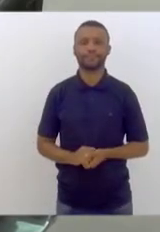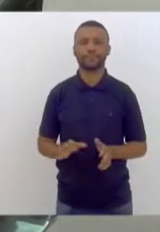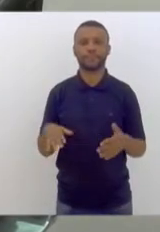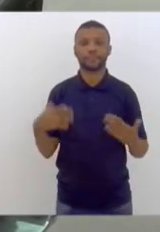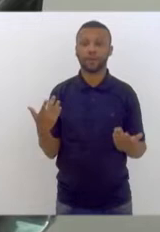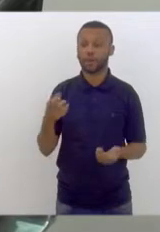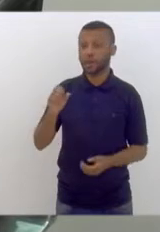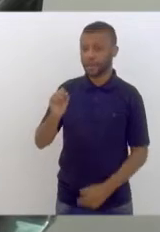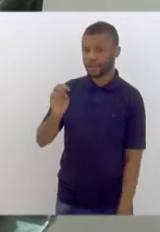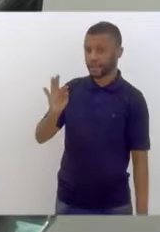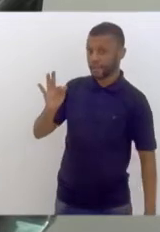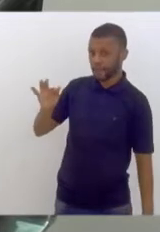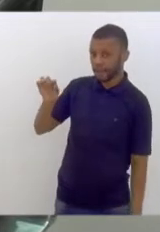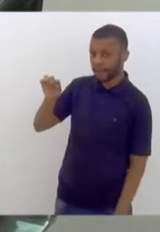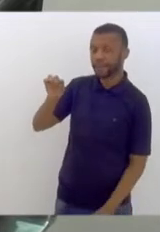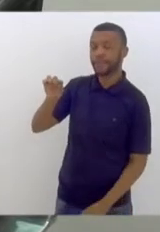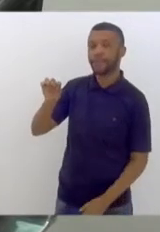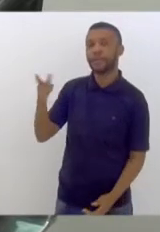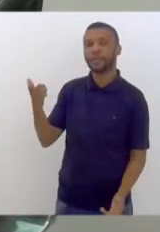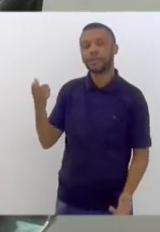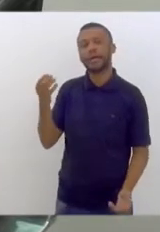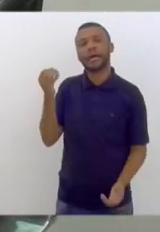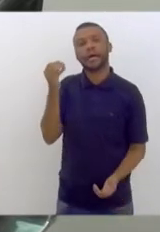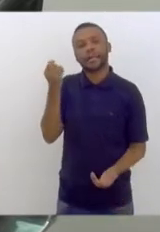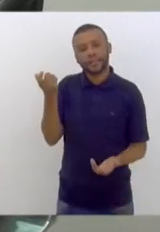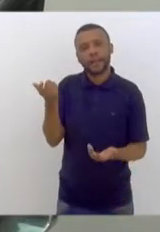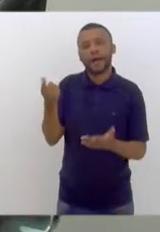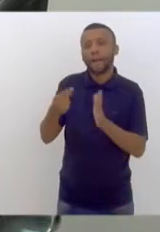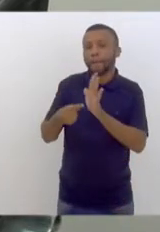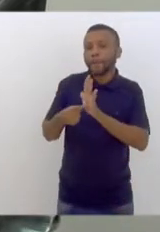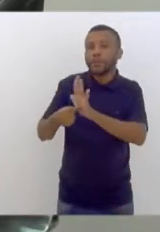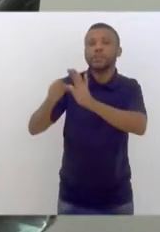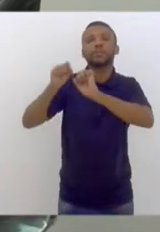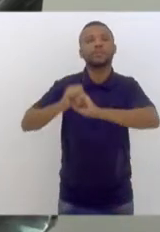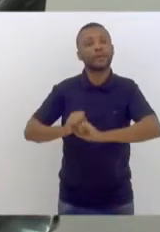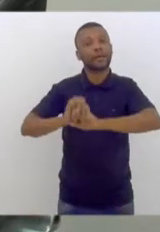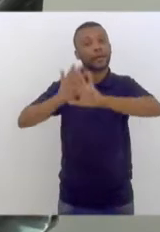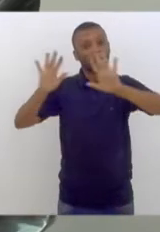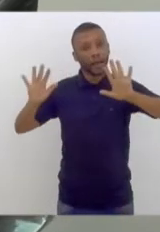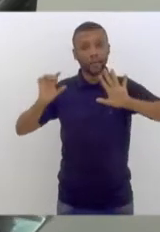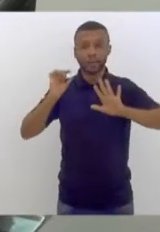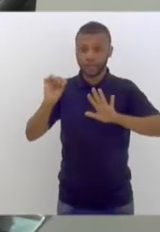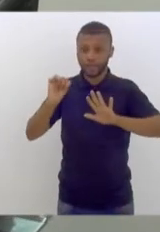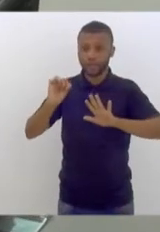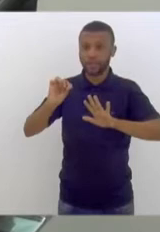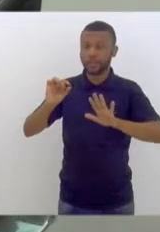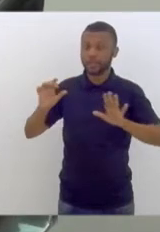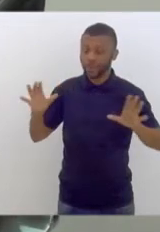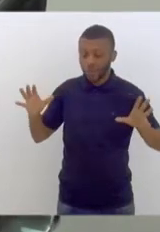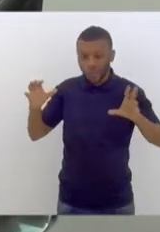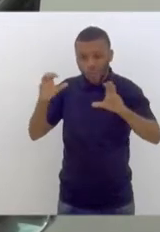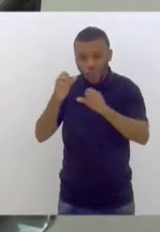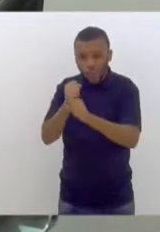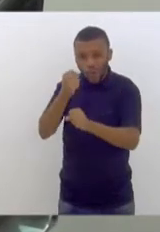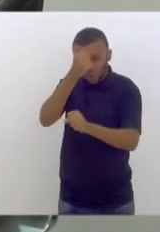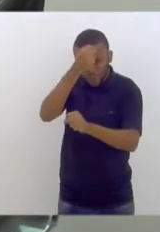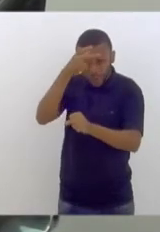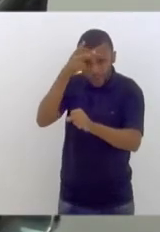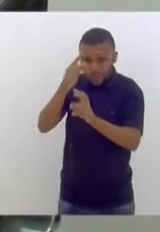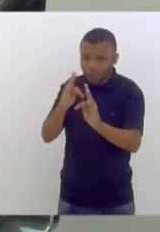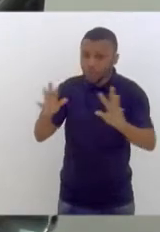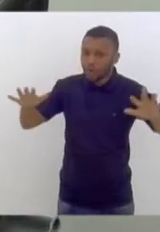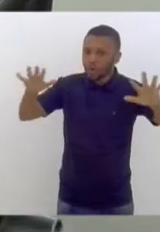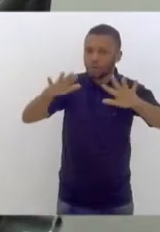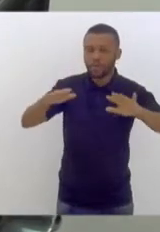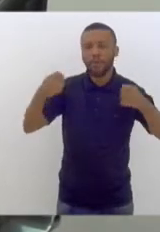Supremo está dizendo claramente que tem que abarcar conjuntamente todos os municípios.